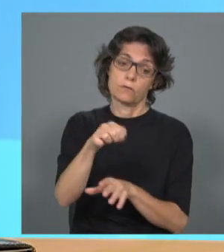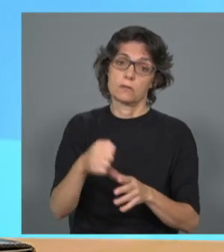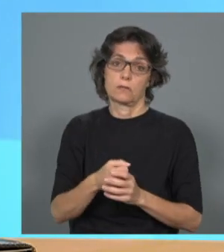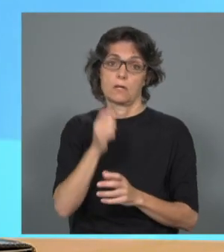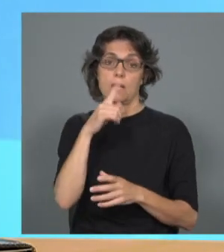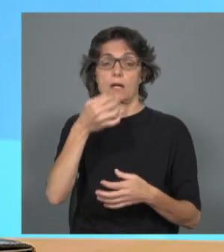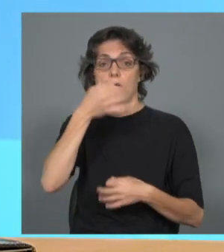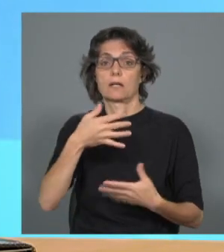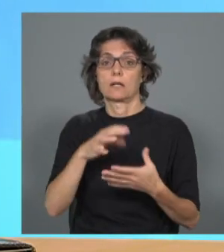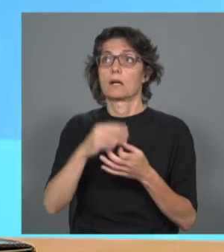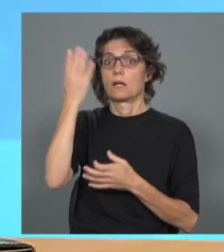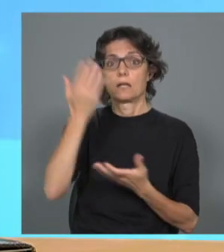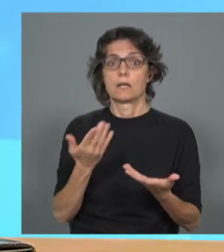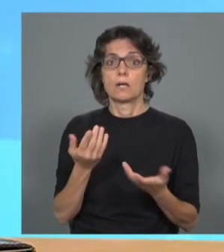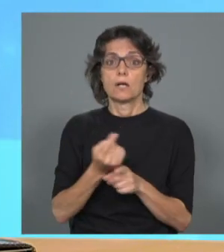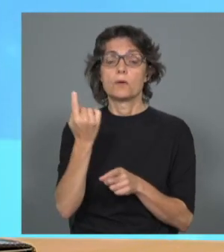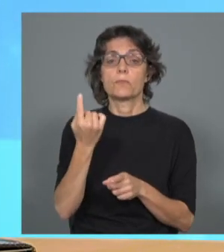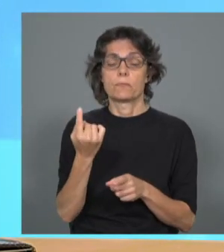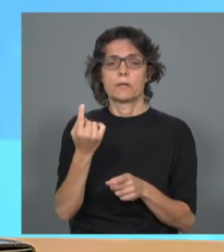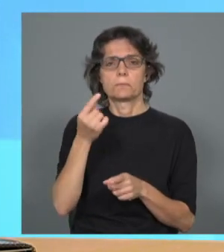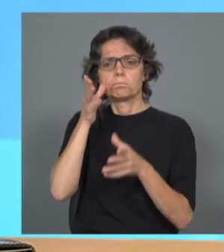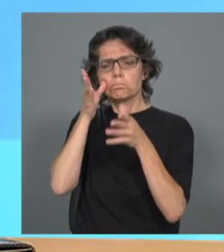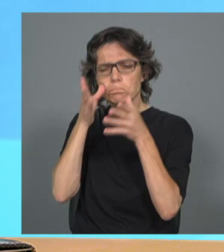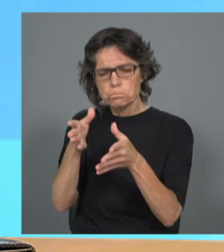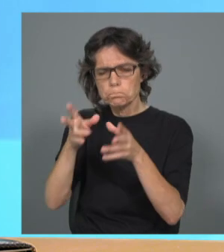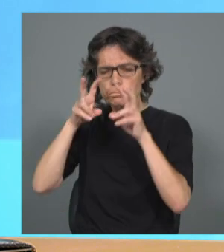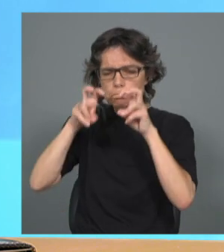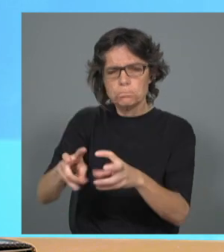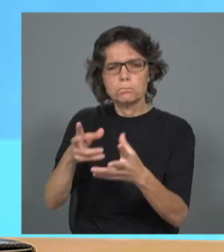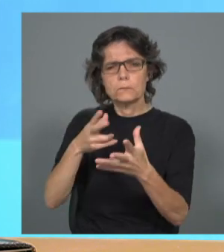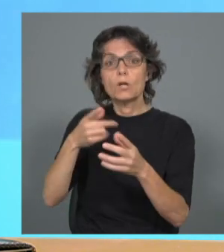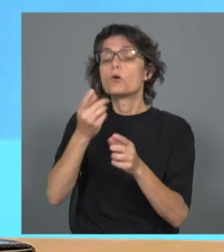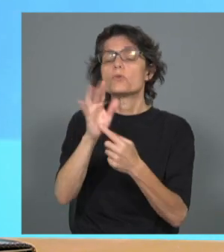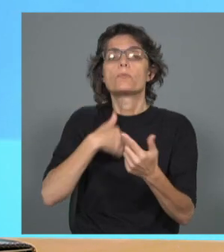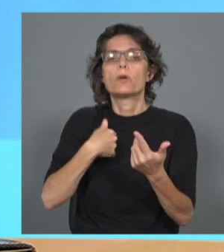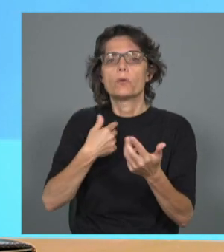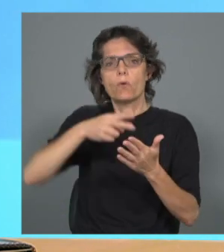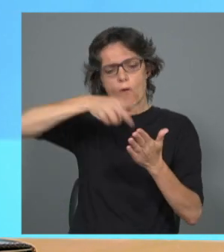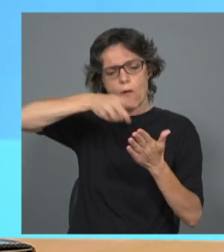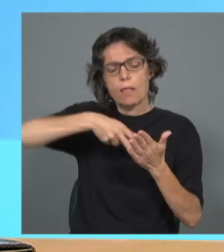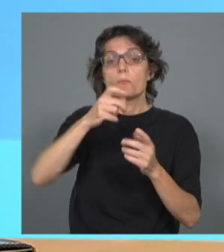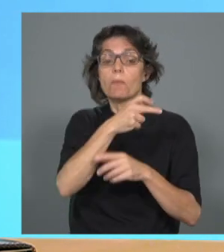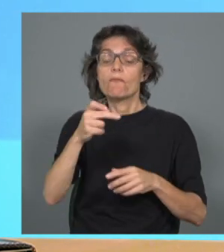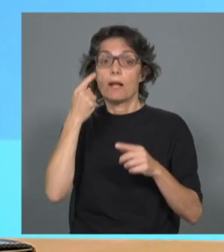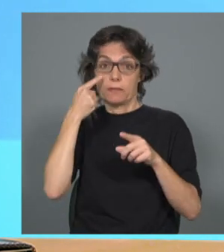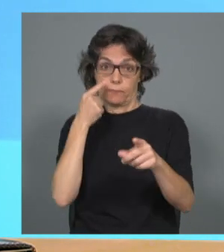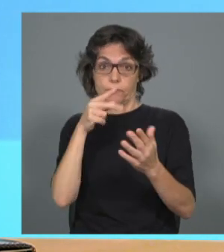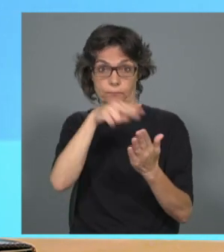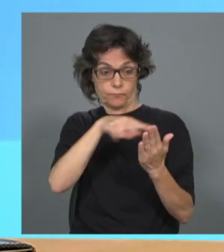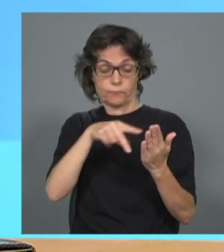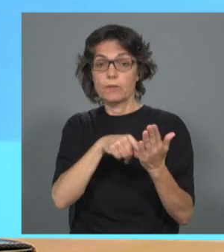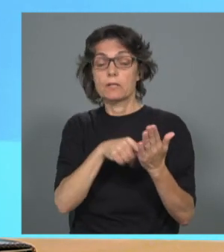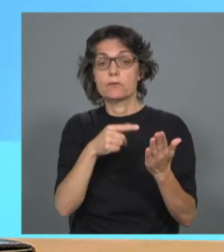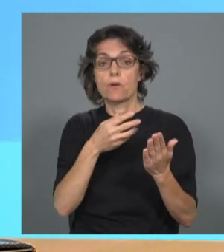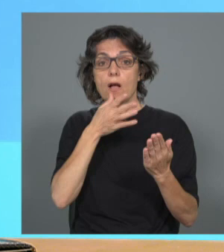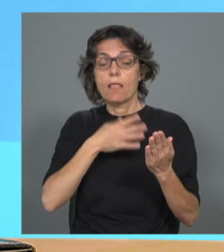para eles próprios seguirem esta linha, aprofundarem de facto isto. Eu não deixo de ler, acho que faz sentido esta frase, porque esta frase ajuda-nos a situar